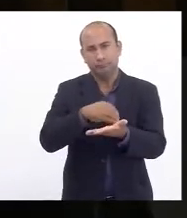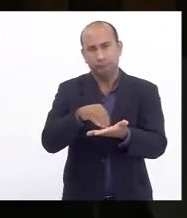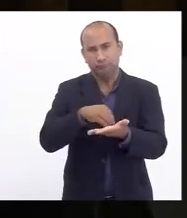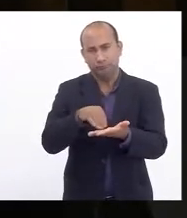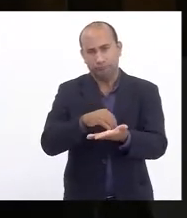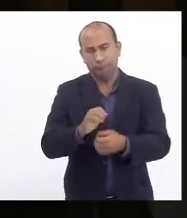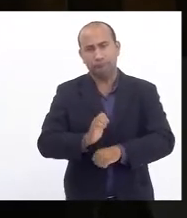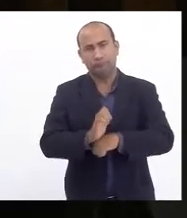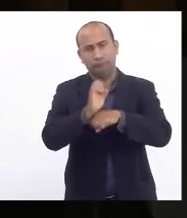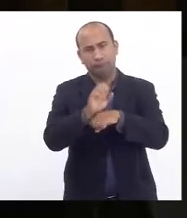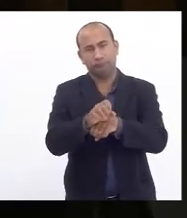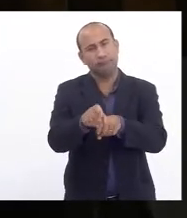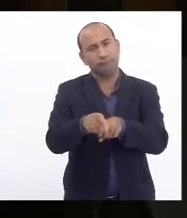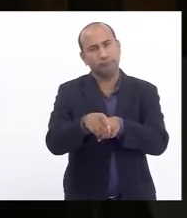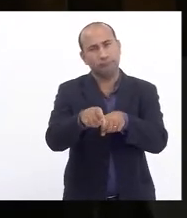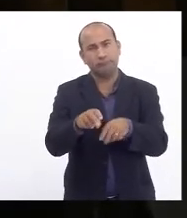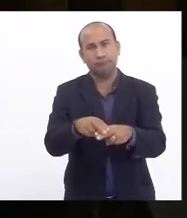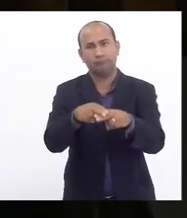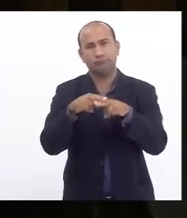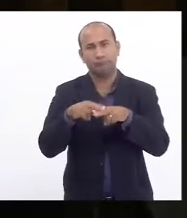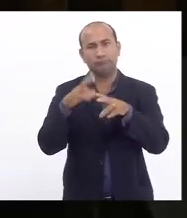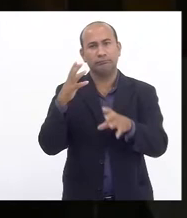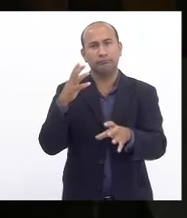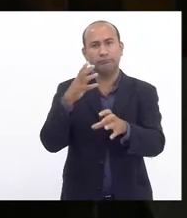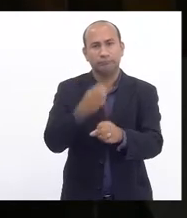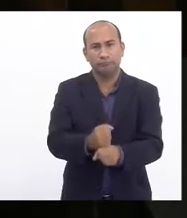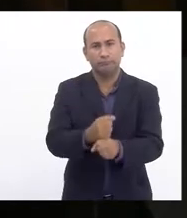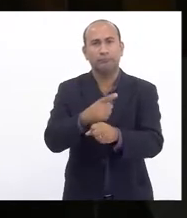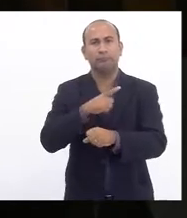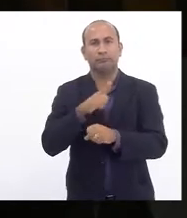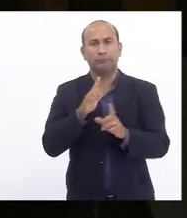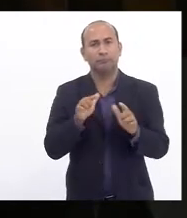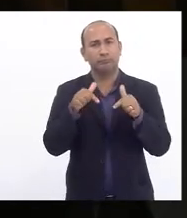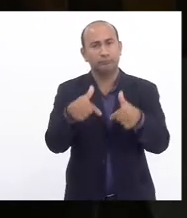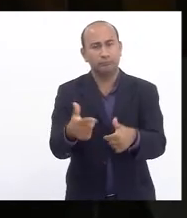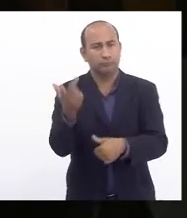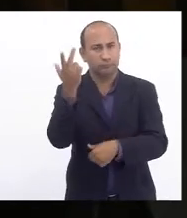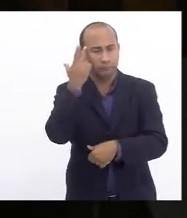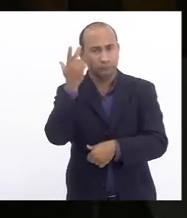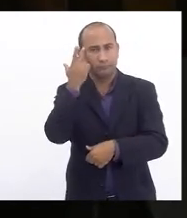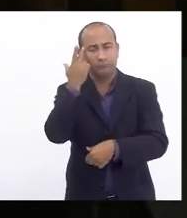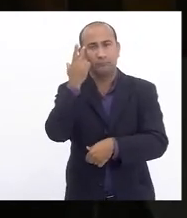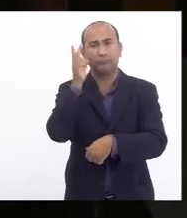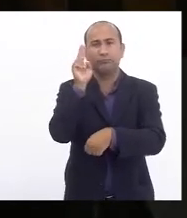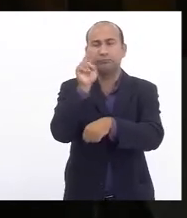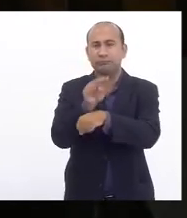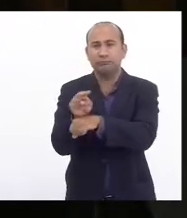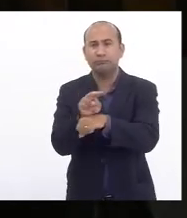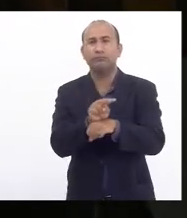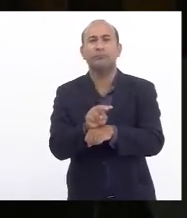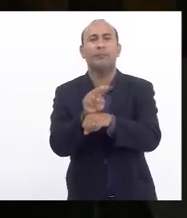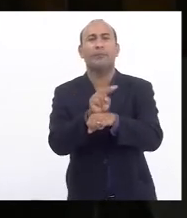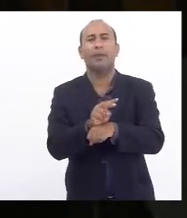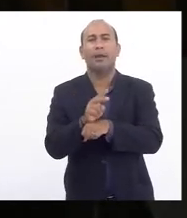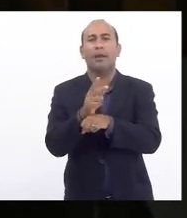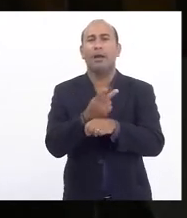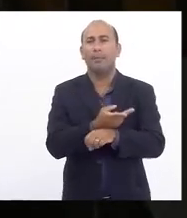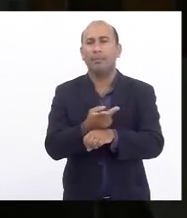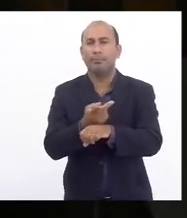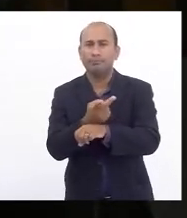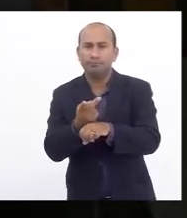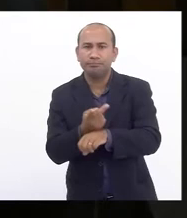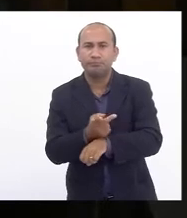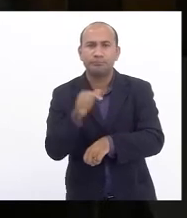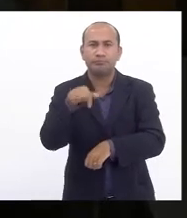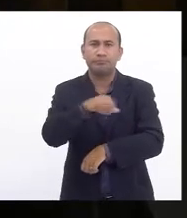afinal de contas é ter um instrumento comum de fiscalização buscado algum tempo pelo